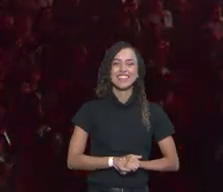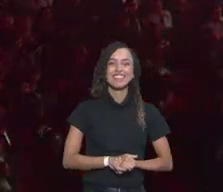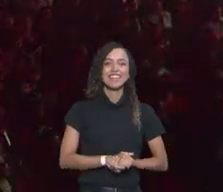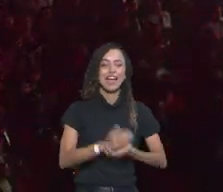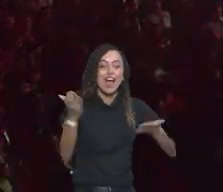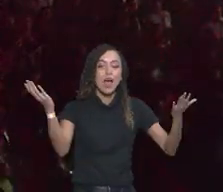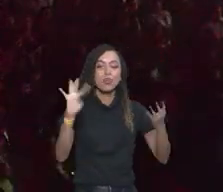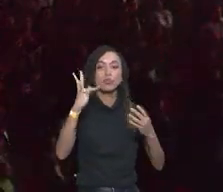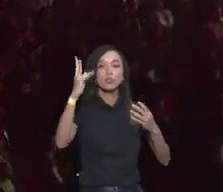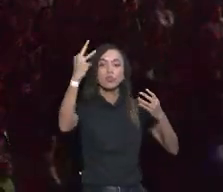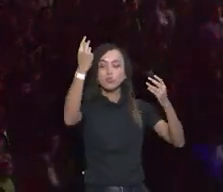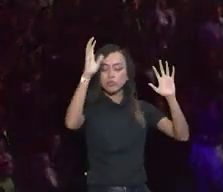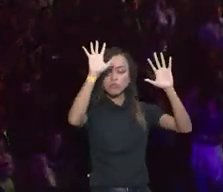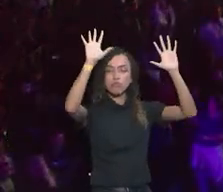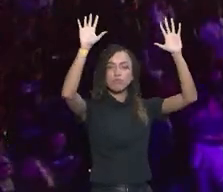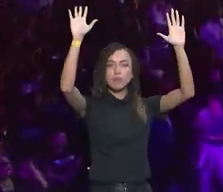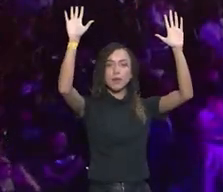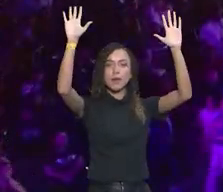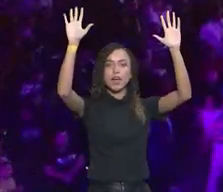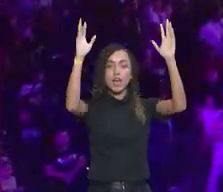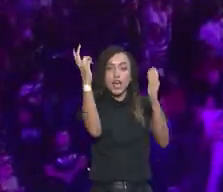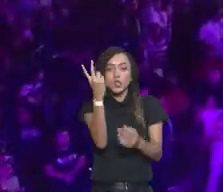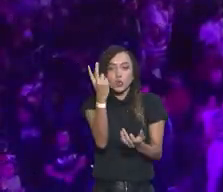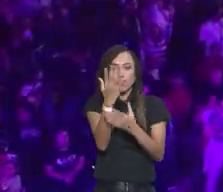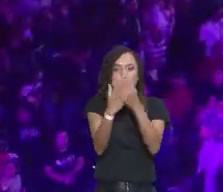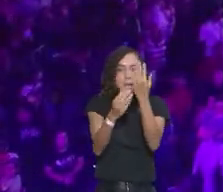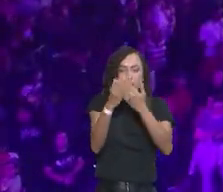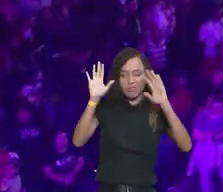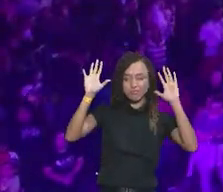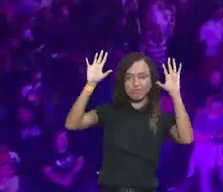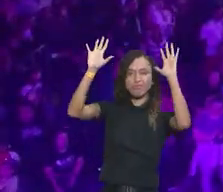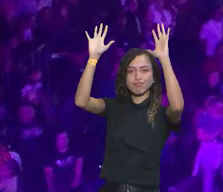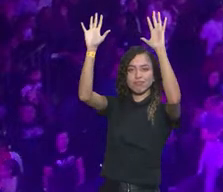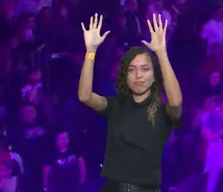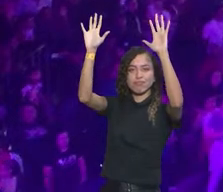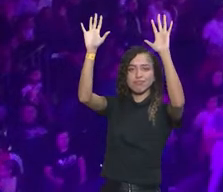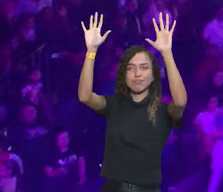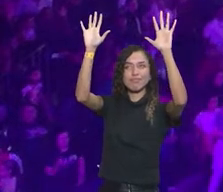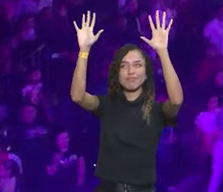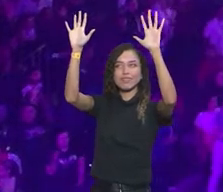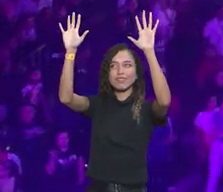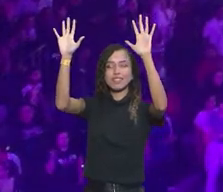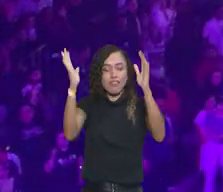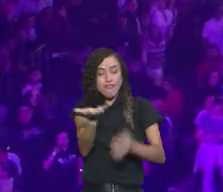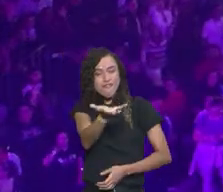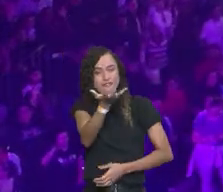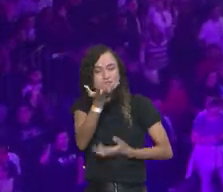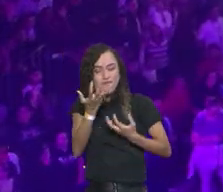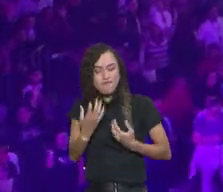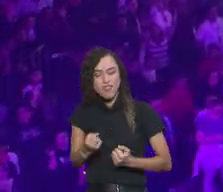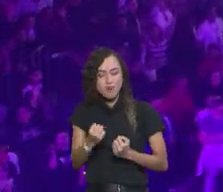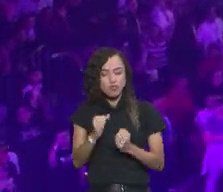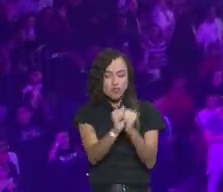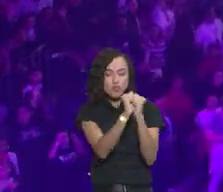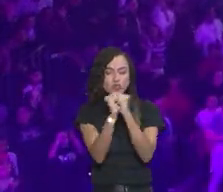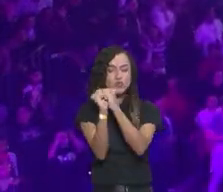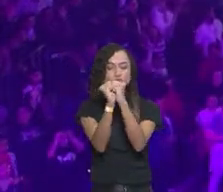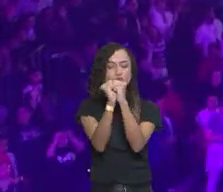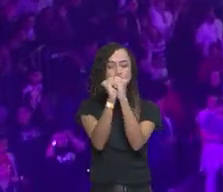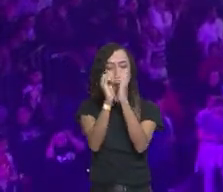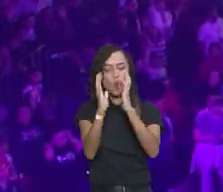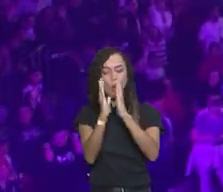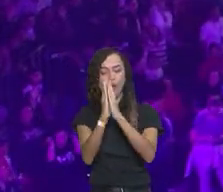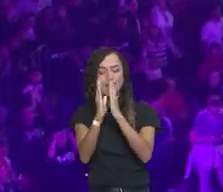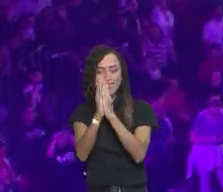levante as suas duas mãos comigo aos céus bem alto vamos fazer juntos essa oração Caruaru